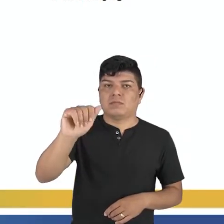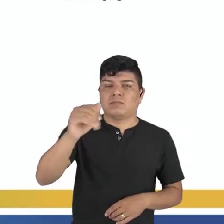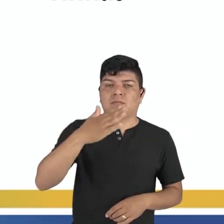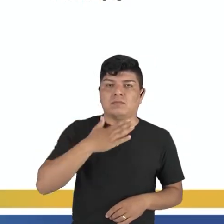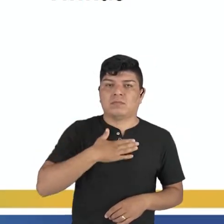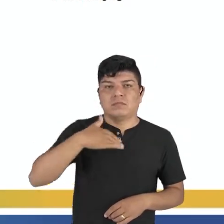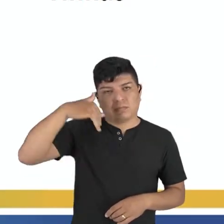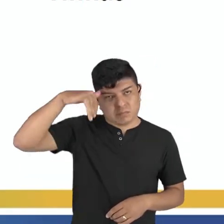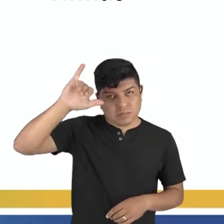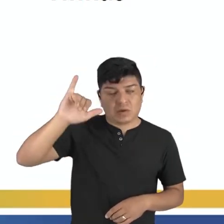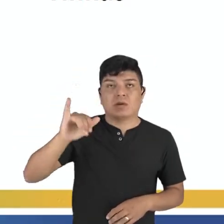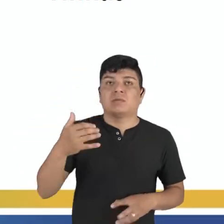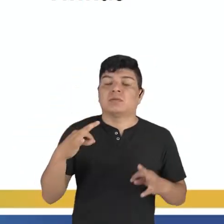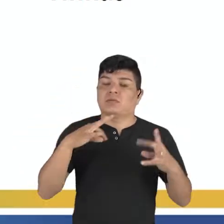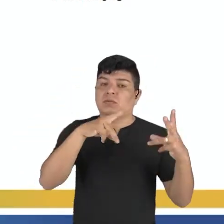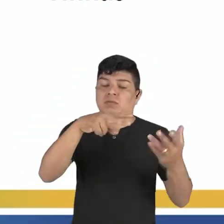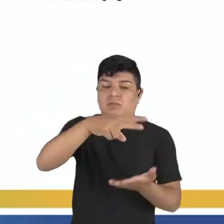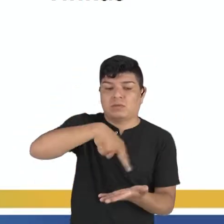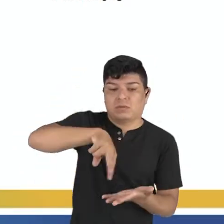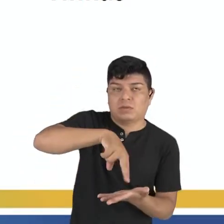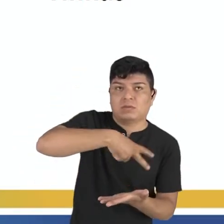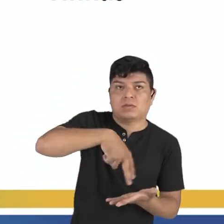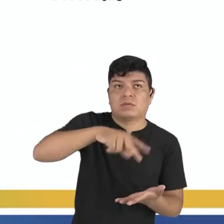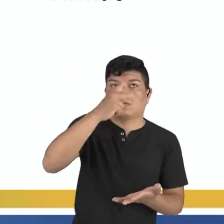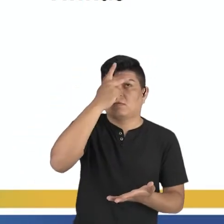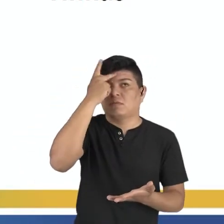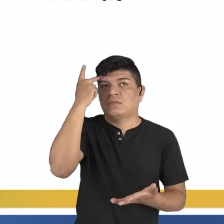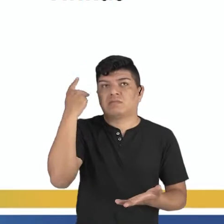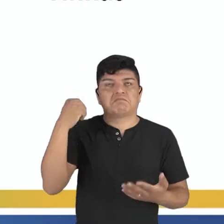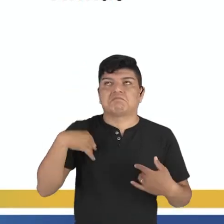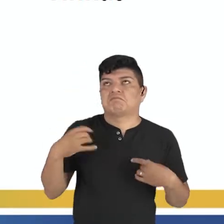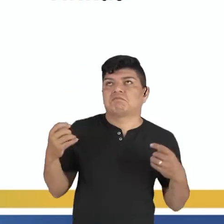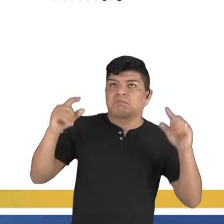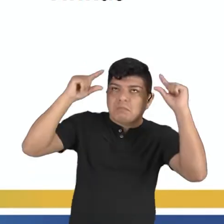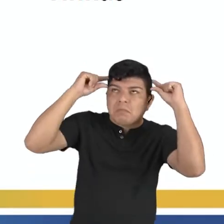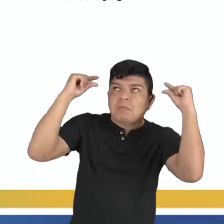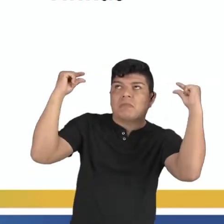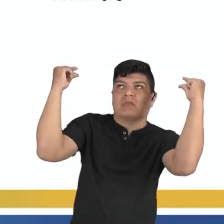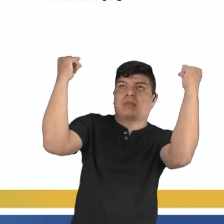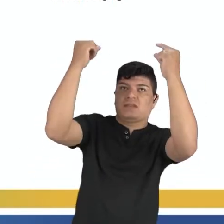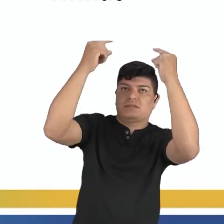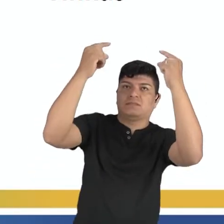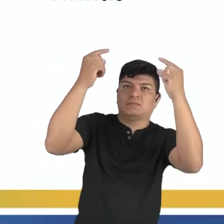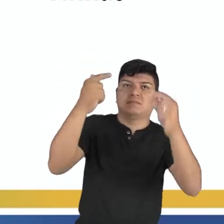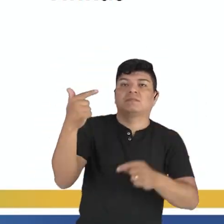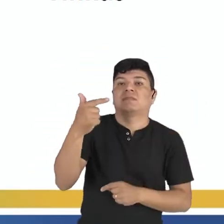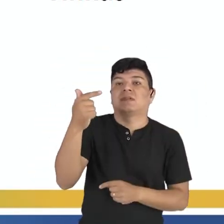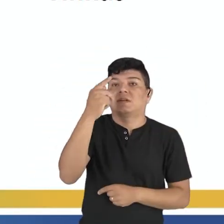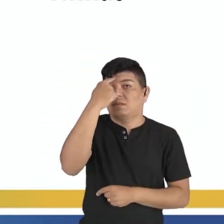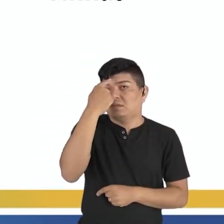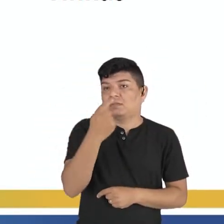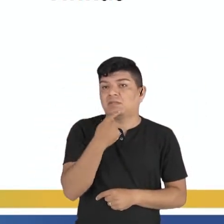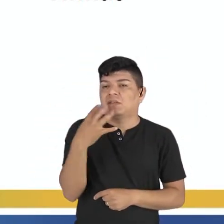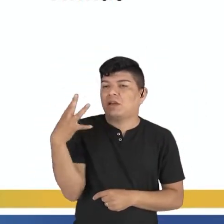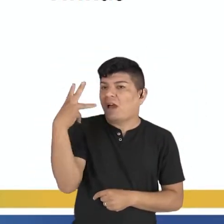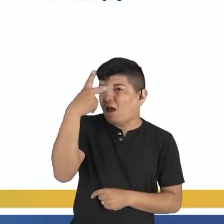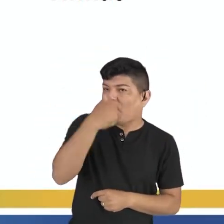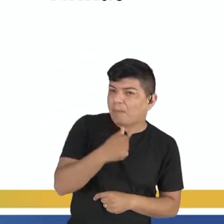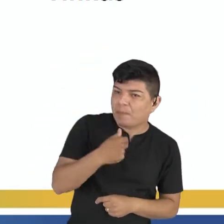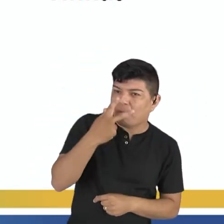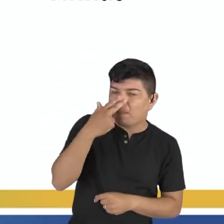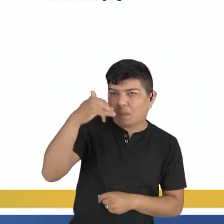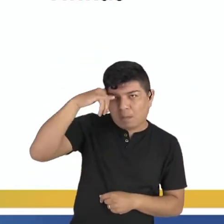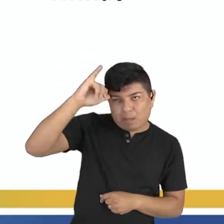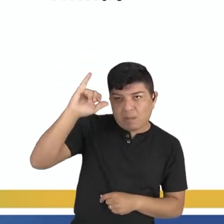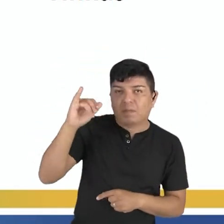que traz, claro que toda essa dança ela não é por acaso, a pessoa não bota um chifre na cabeça ali, como vocês veem na segunda imagem, porque acha bonito o chifre do boi, não é